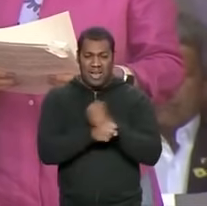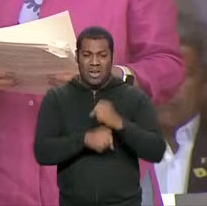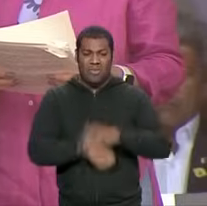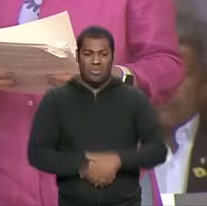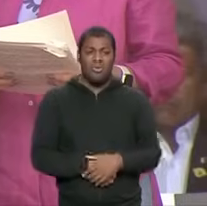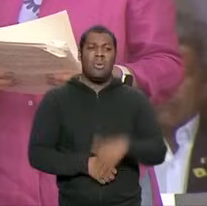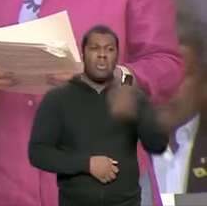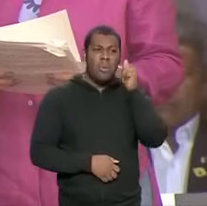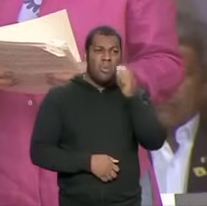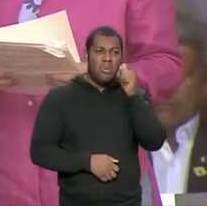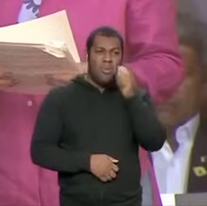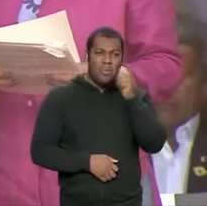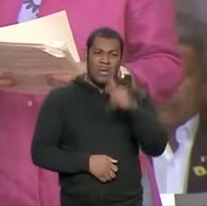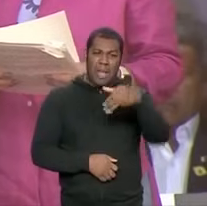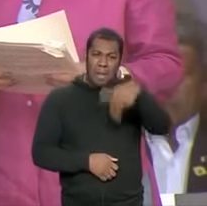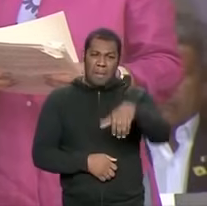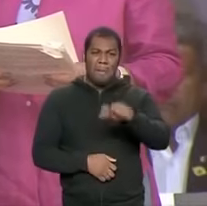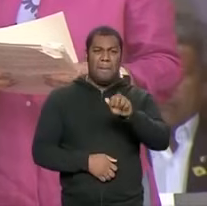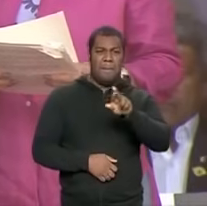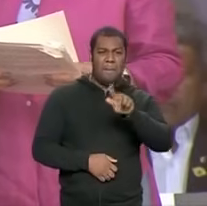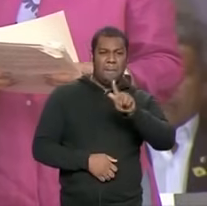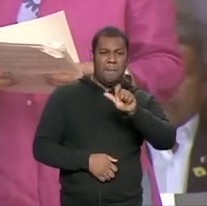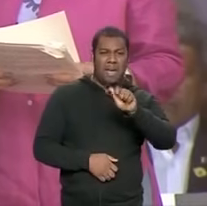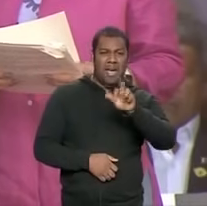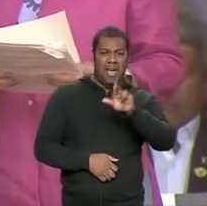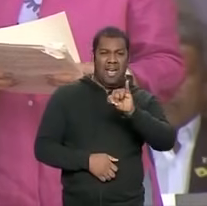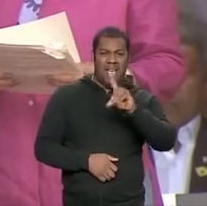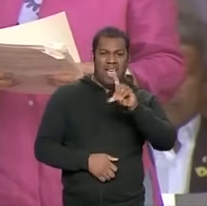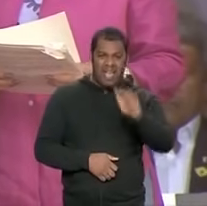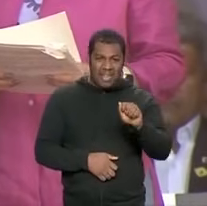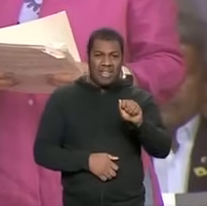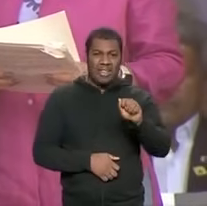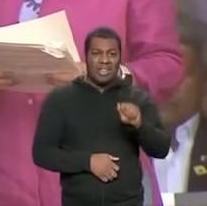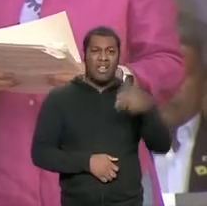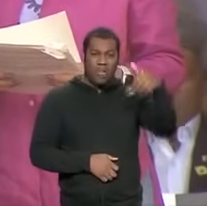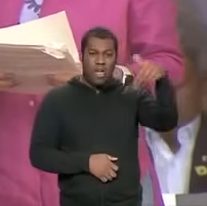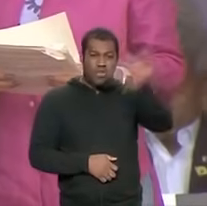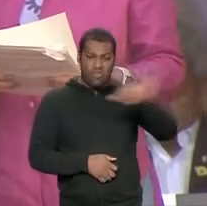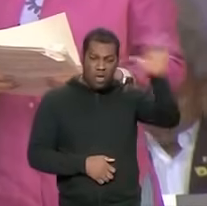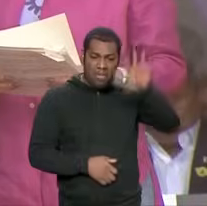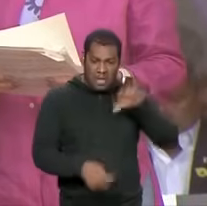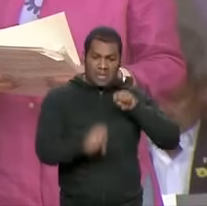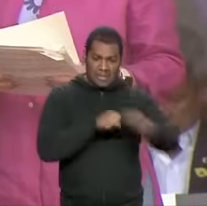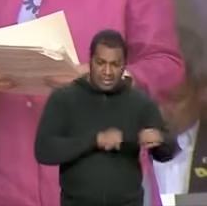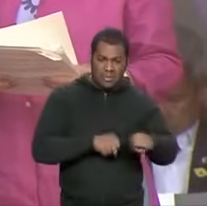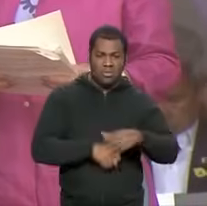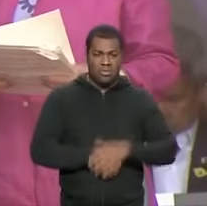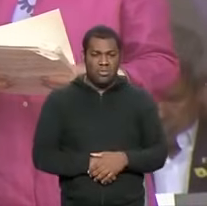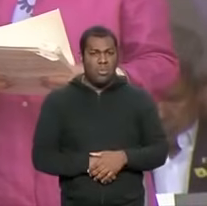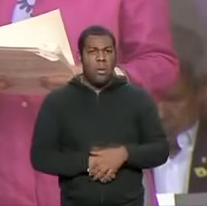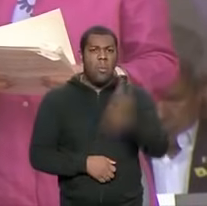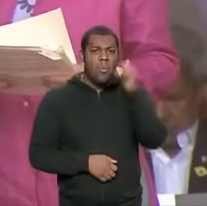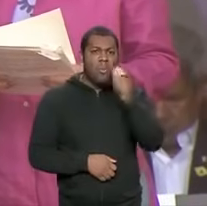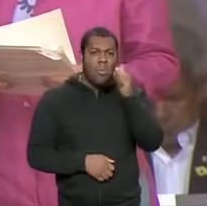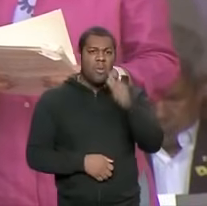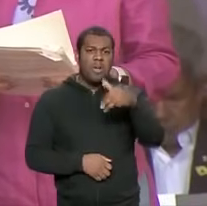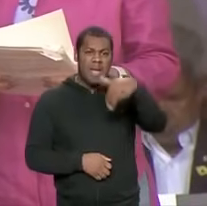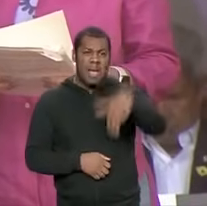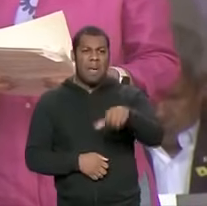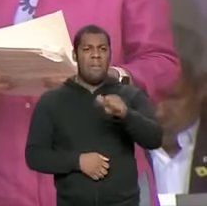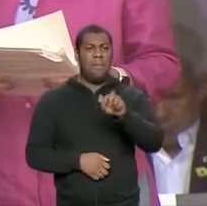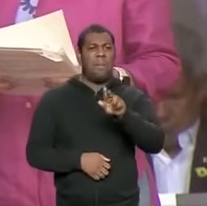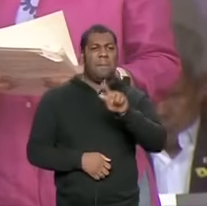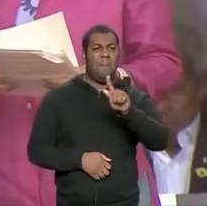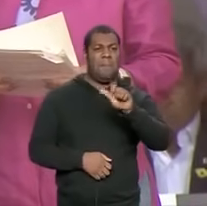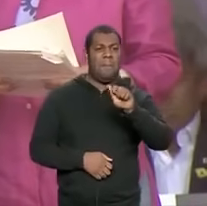querida margarina alvester nordestina a frente do seu tempo essa mulher que foi morta